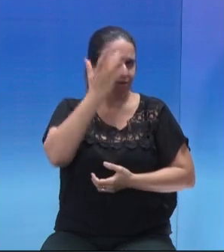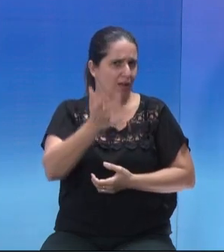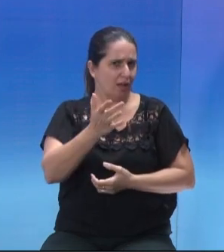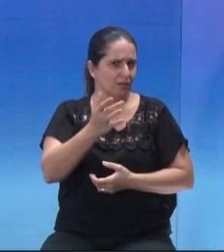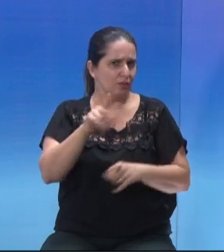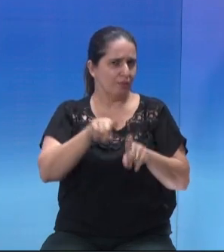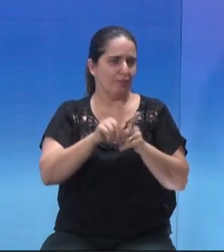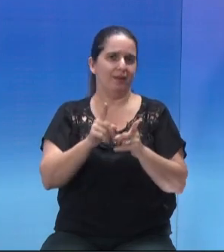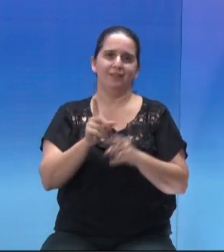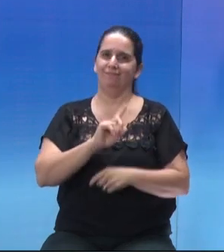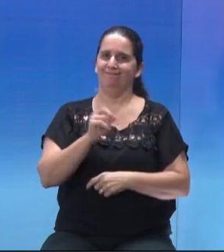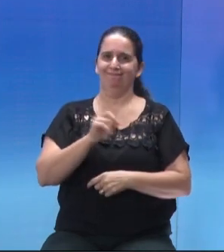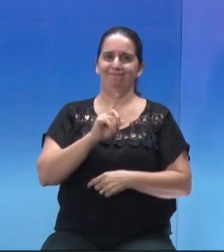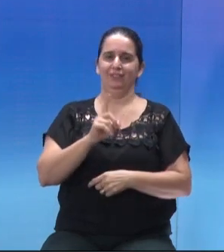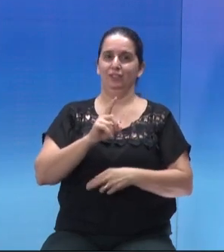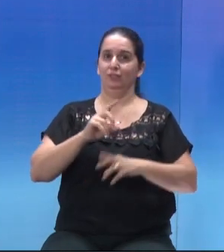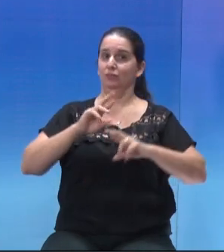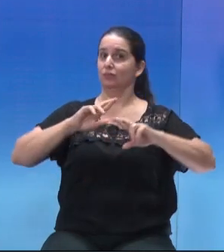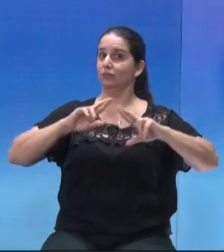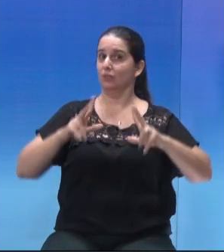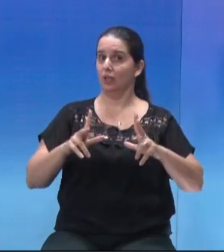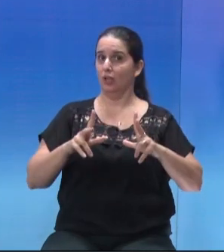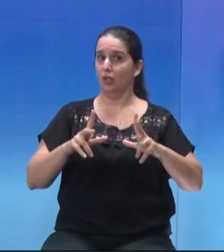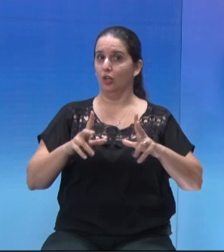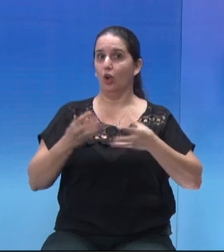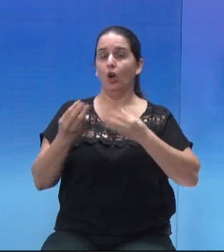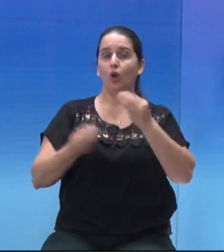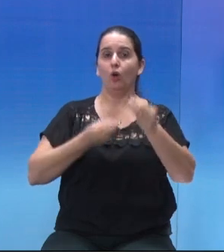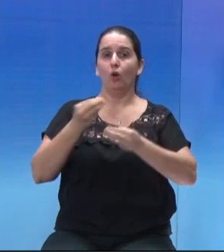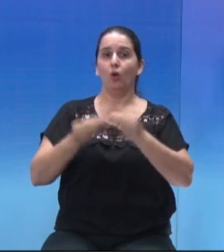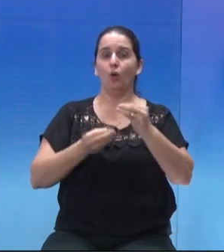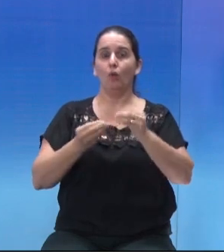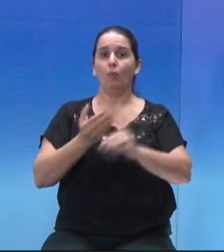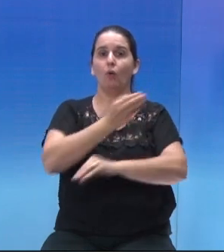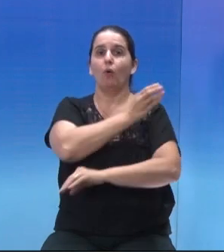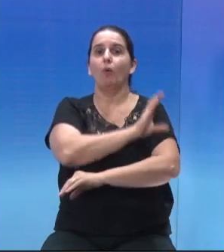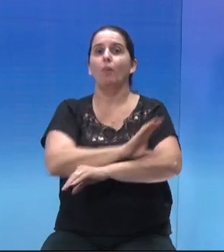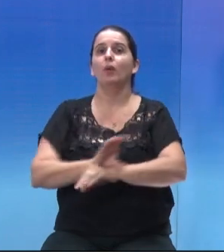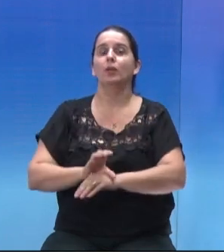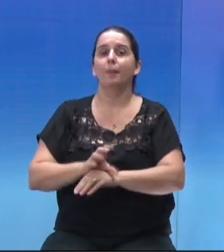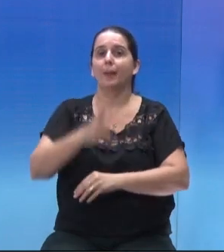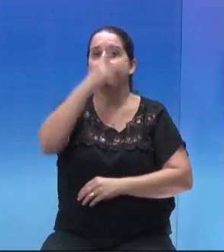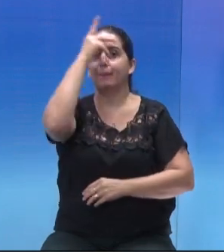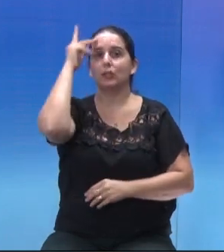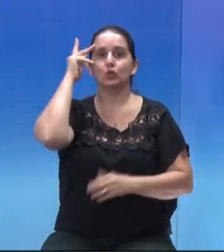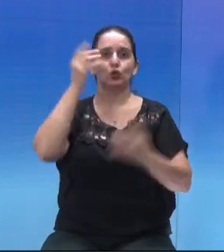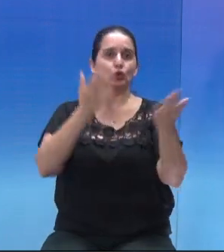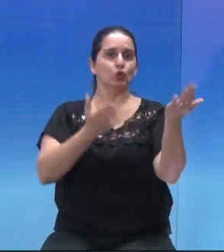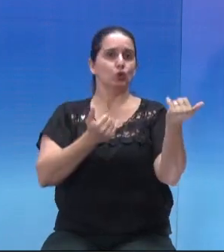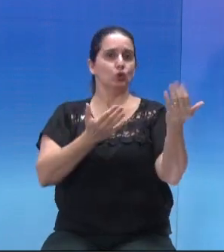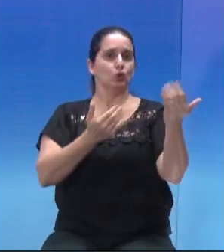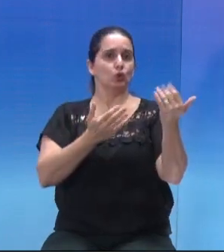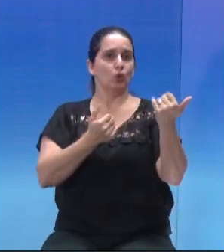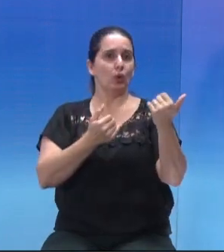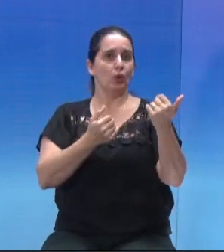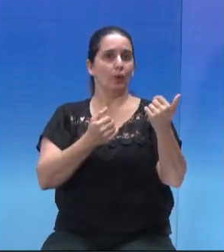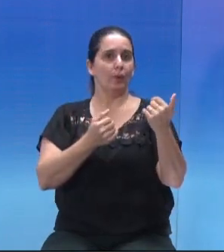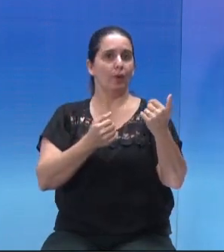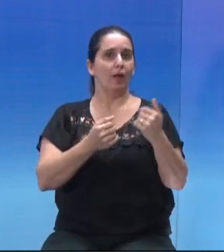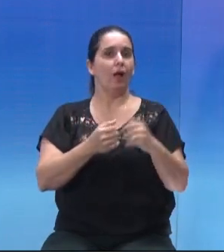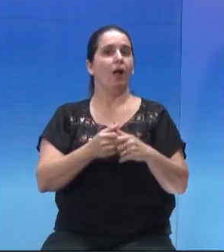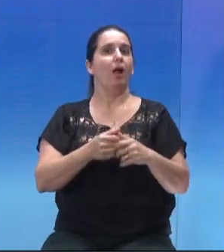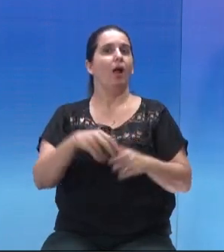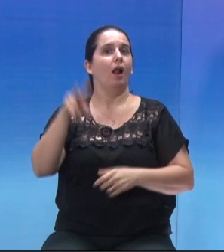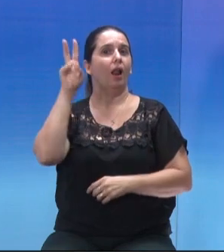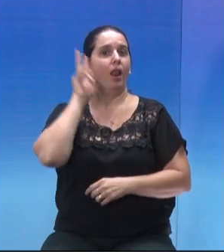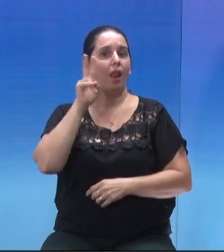quando fala de comportamento juvenil, movimento comportamento juvenil, a gente vai lembrar dos Pantera Negra. Olha o